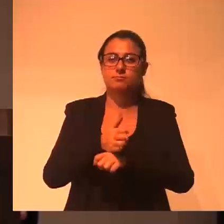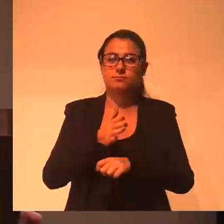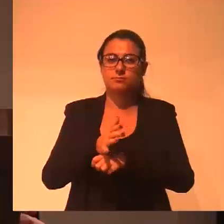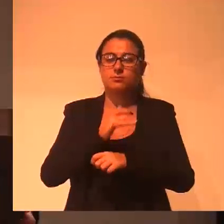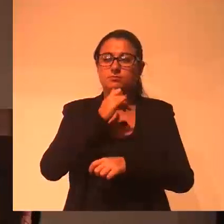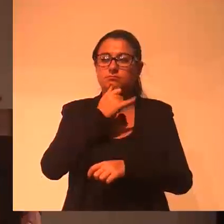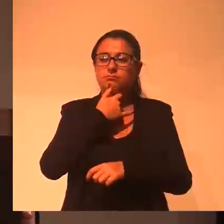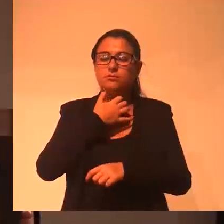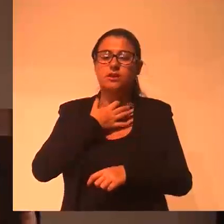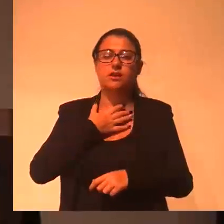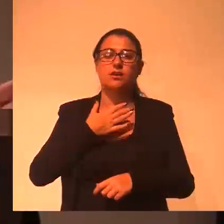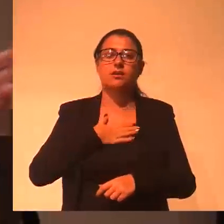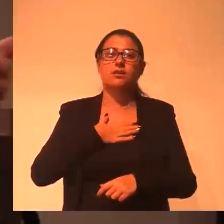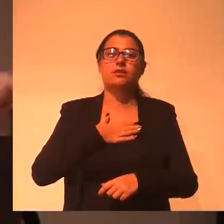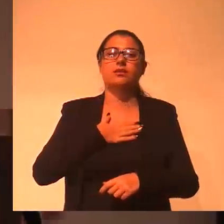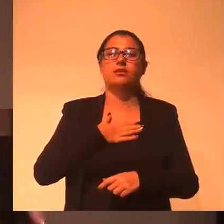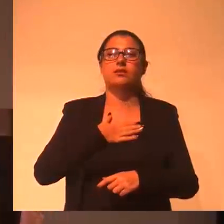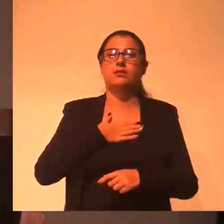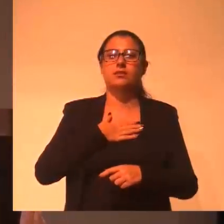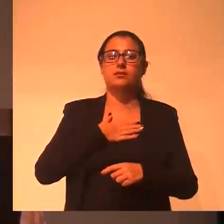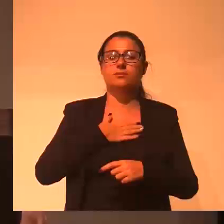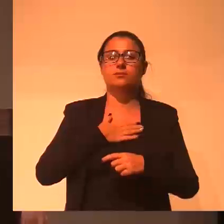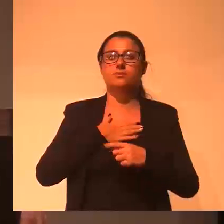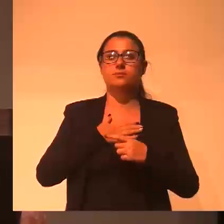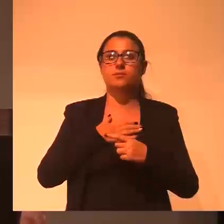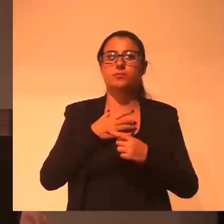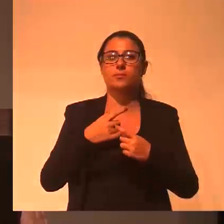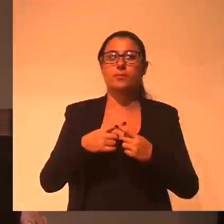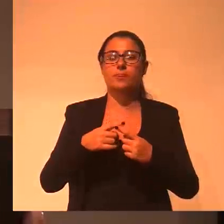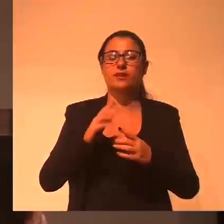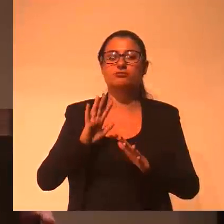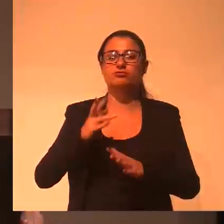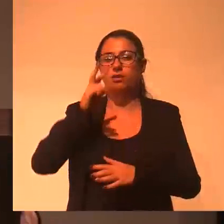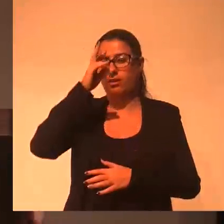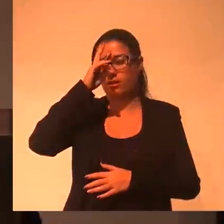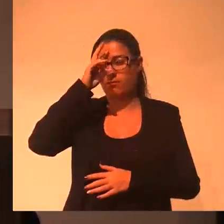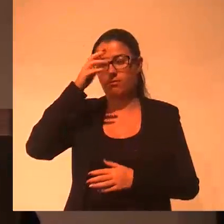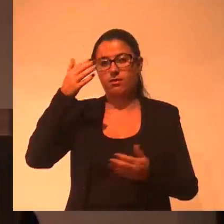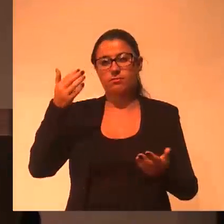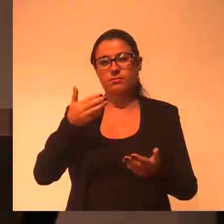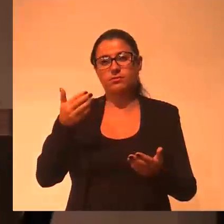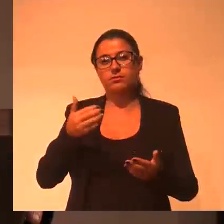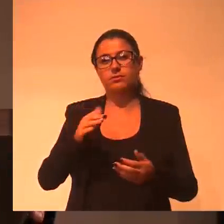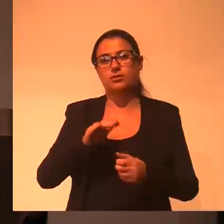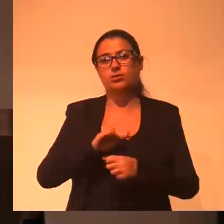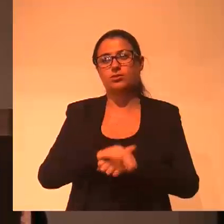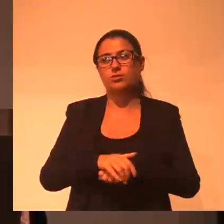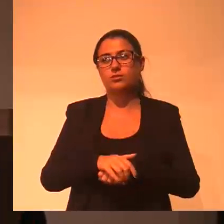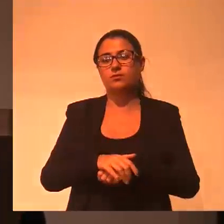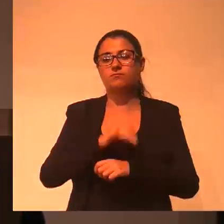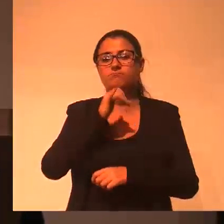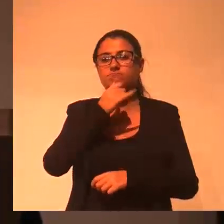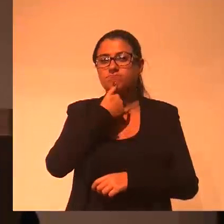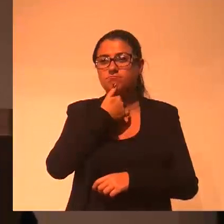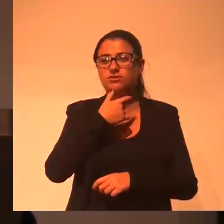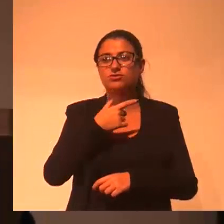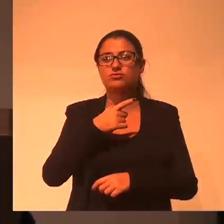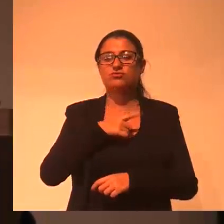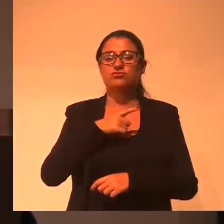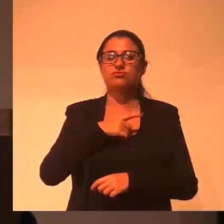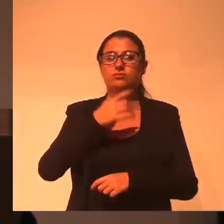tristeza, vamos dizer assim, porque estivemos presentes, o Rodrigo já lembrou aqui nessa noite, e, infelizmente tinha uma pessoa da população. Então a gente